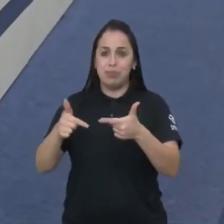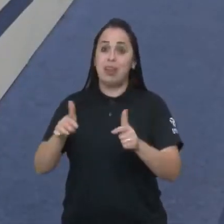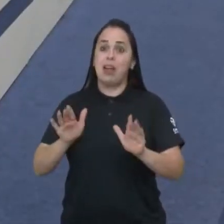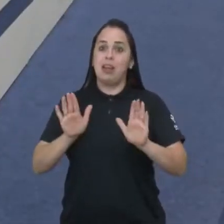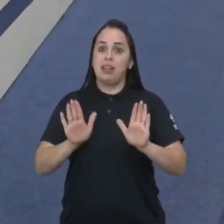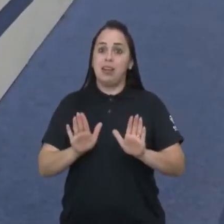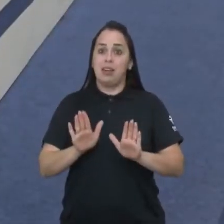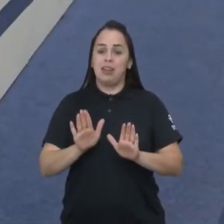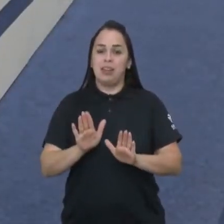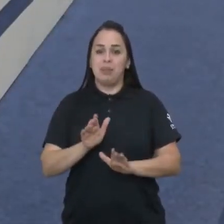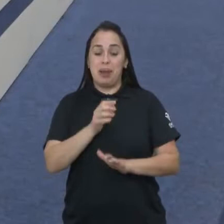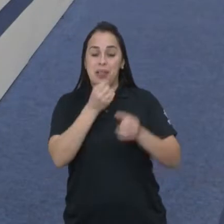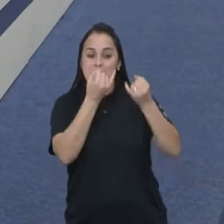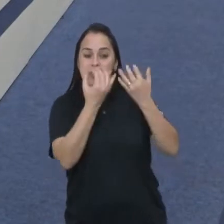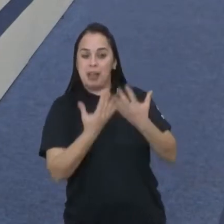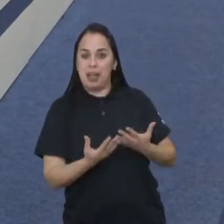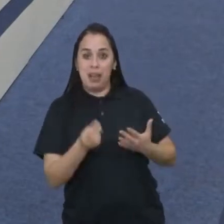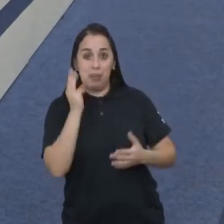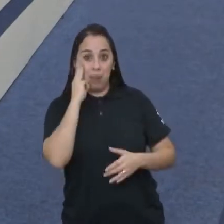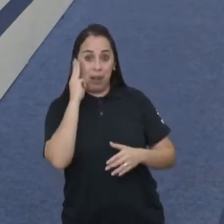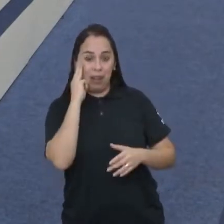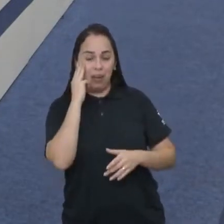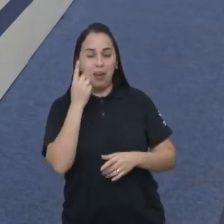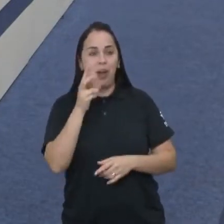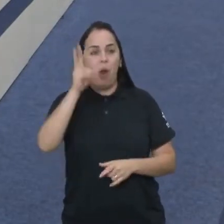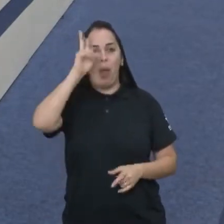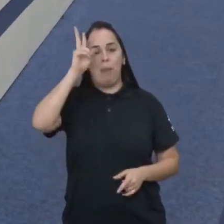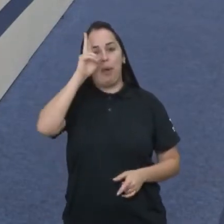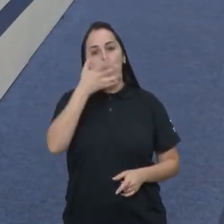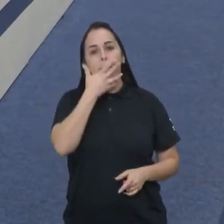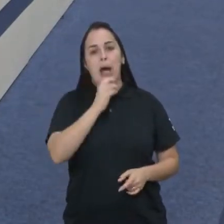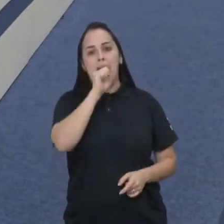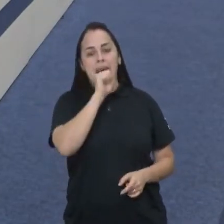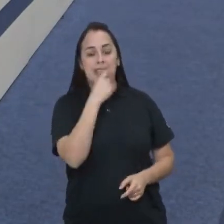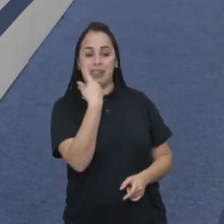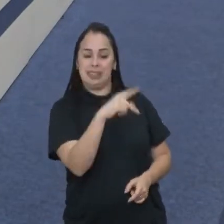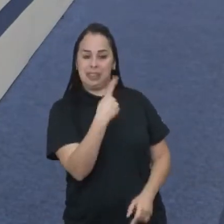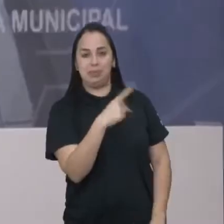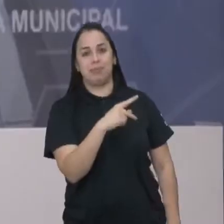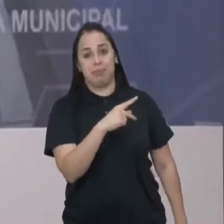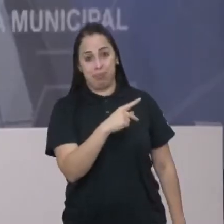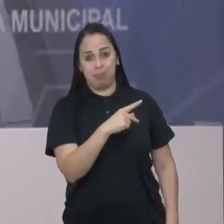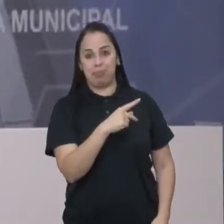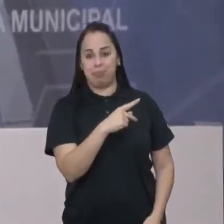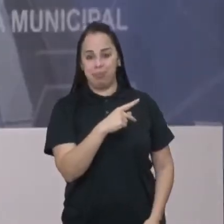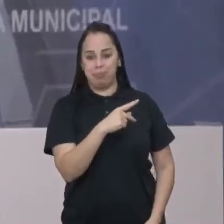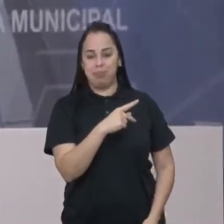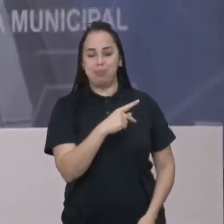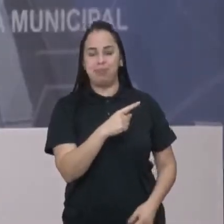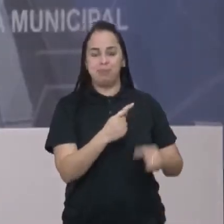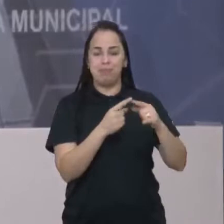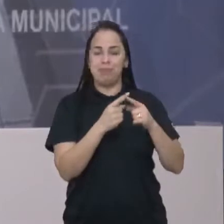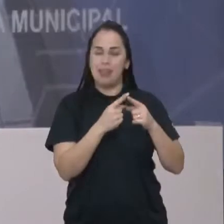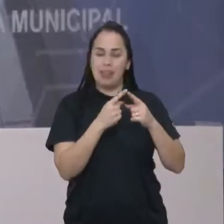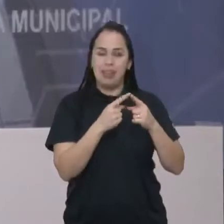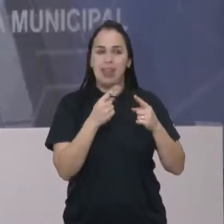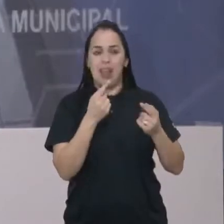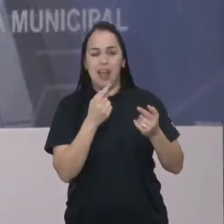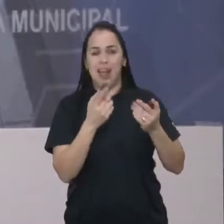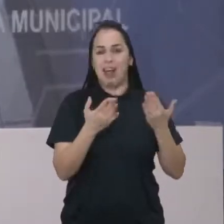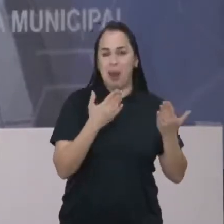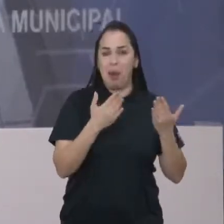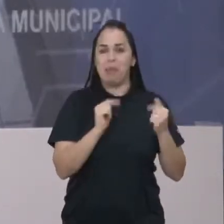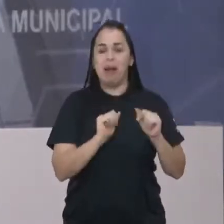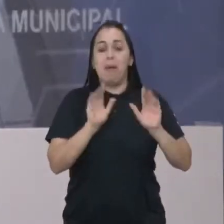Falar do Marcão, eu sempre lembro do seu pai, né, Marcão? Não tem como deixar de fazer essa ligação, né?